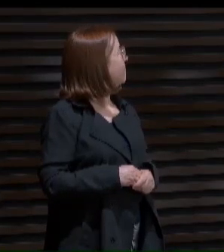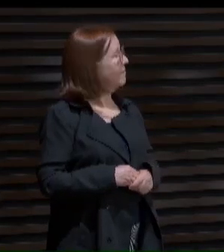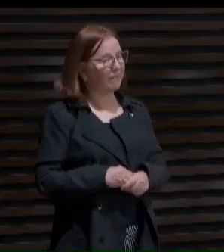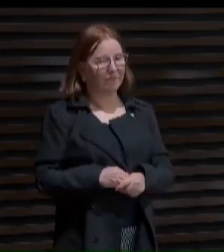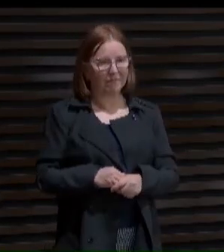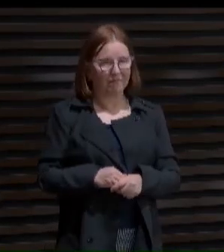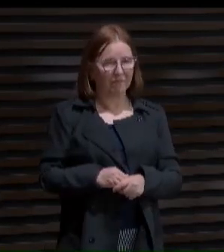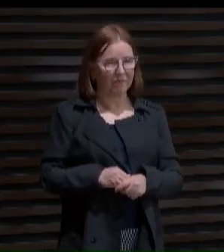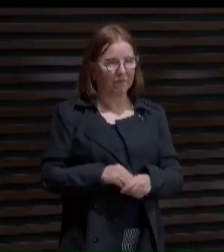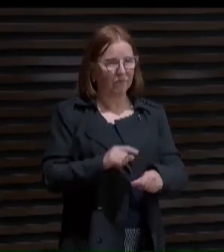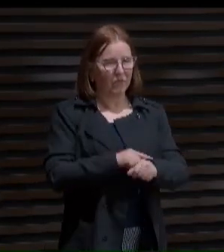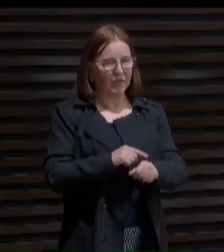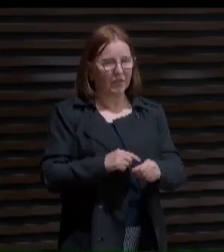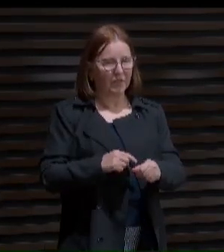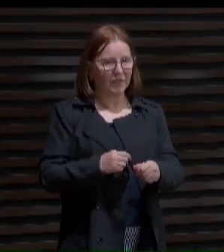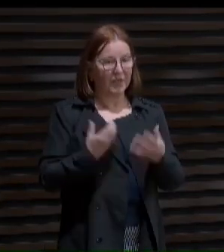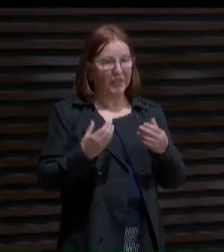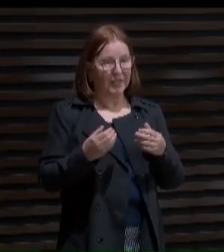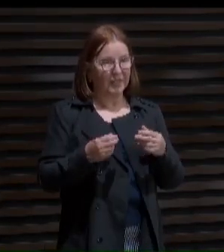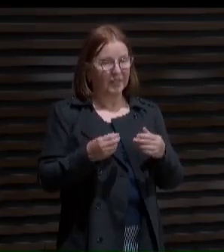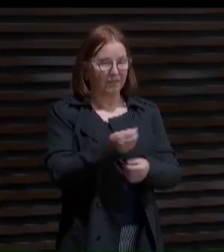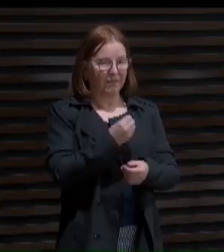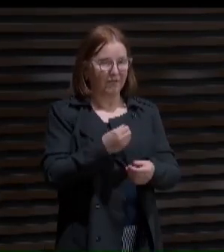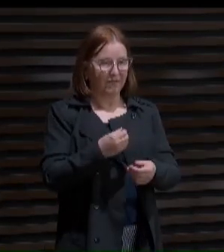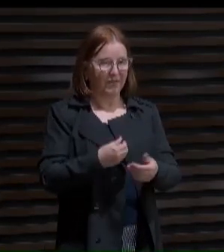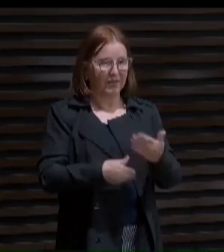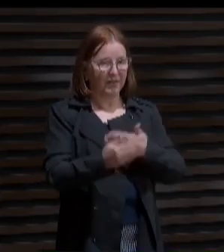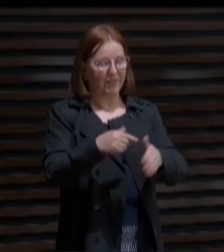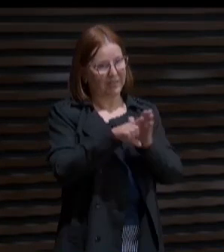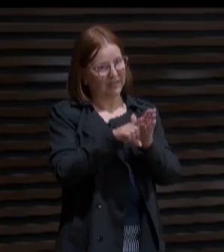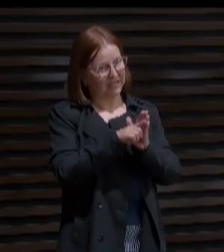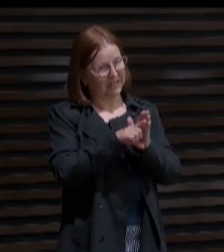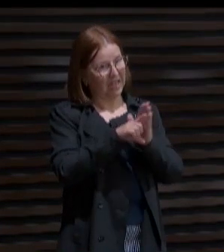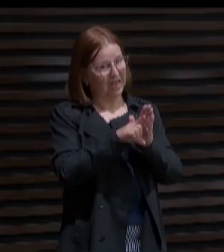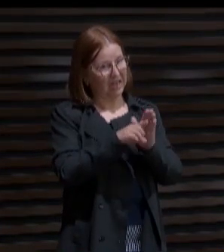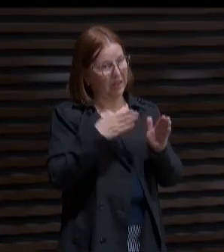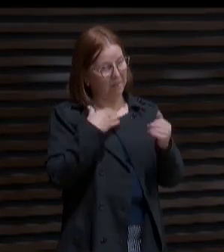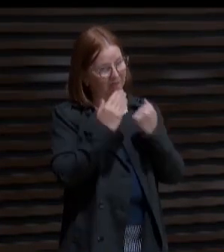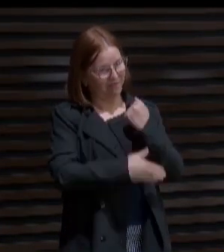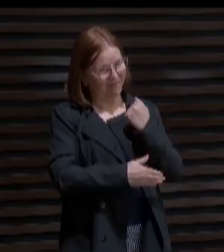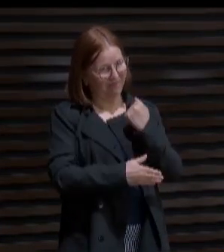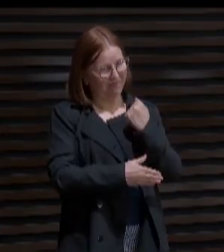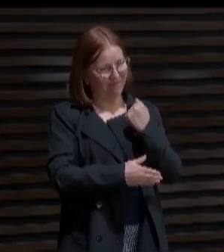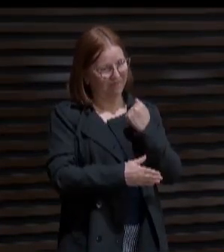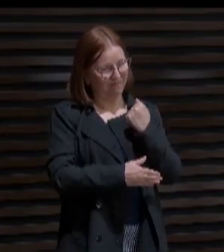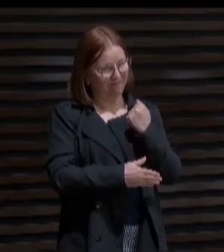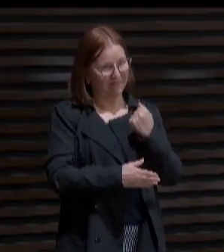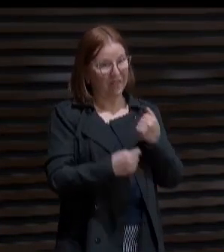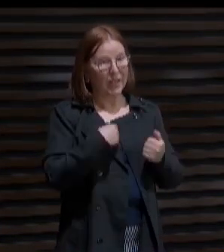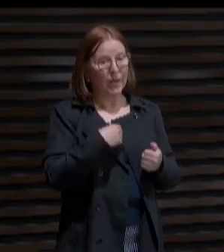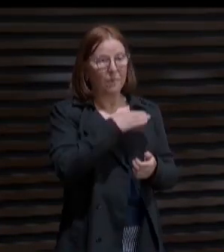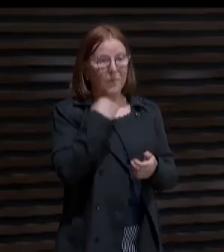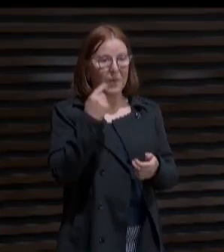Pois, quando procurei viver por meio da lei, ela me condenou. Portanto, morri para a lei,